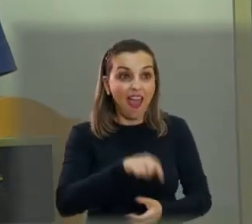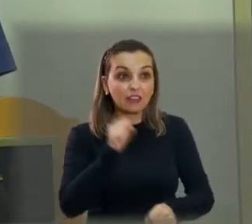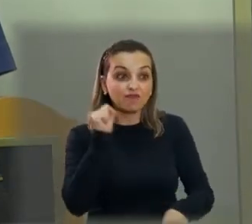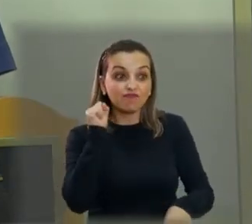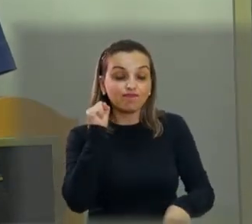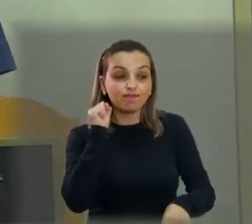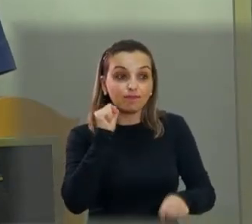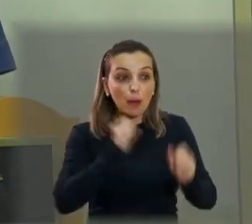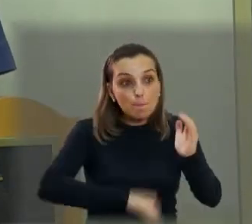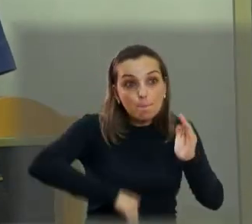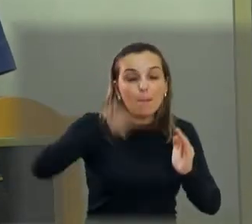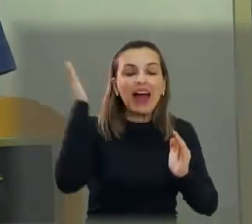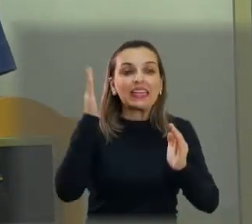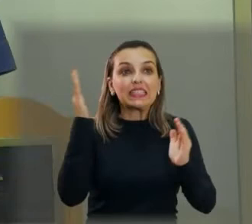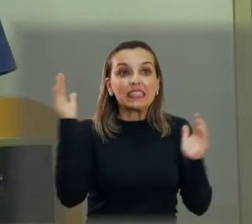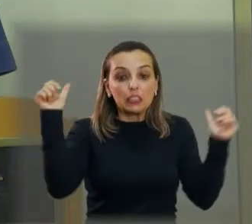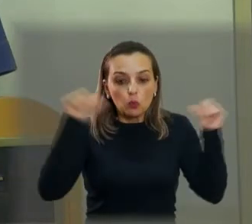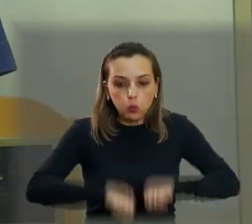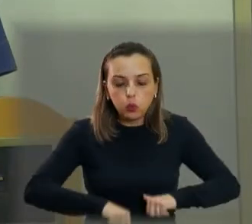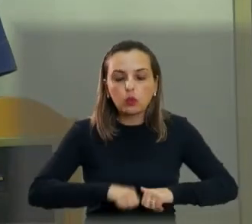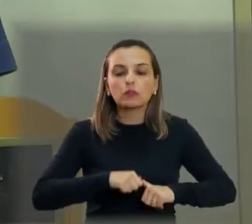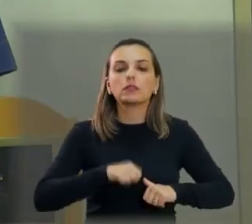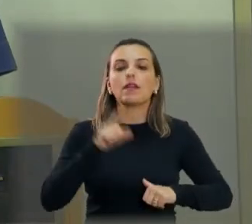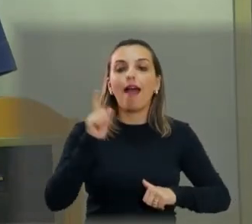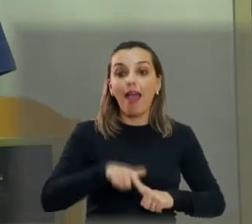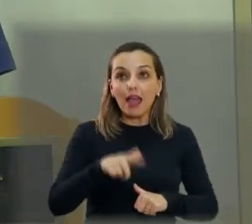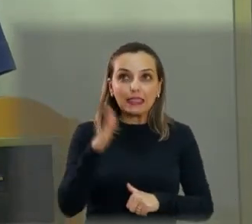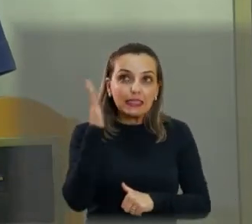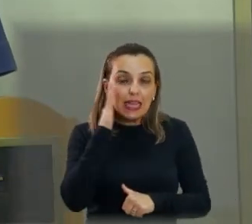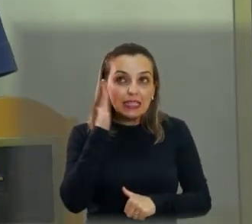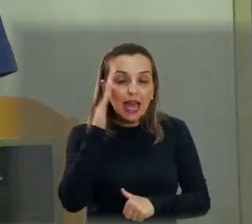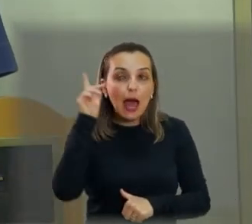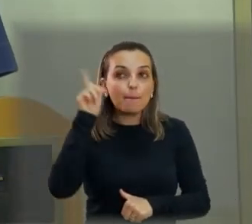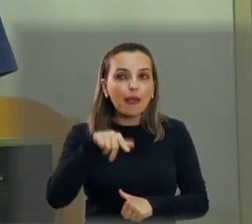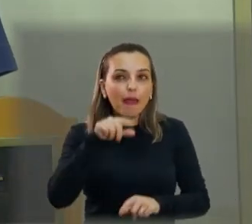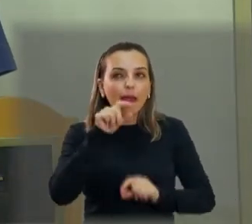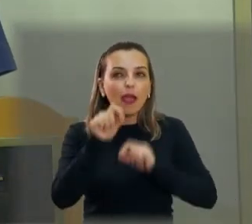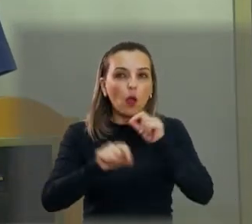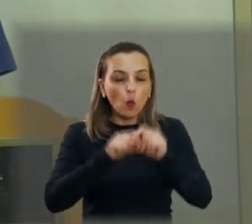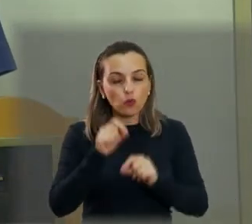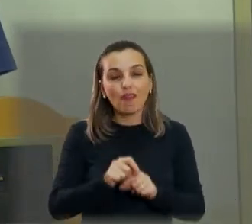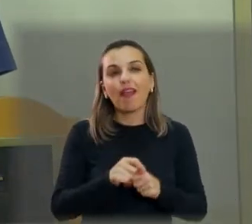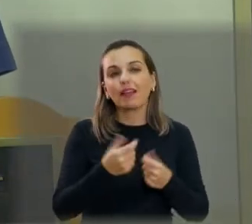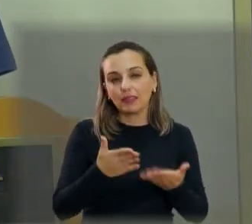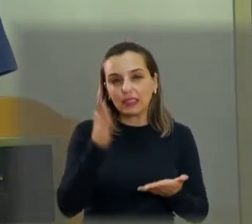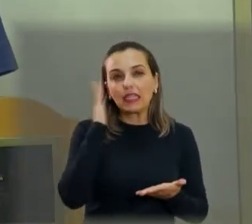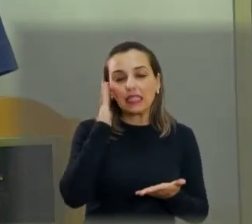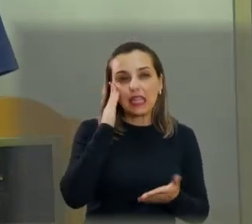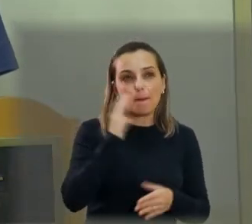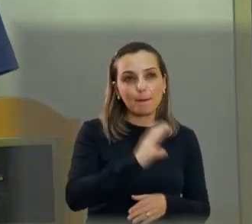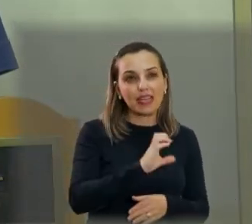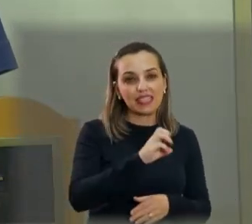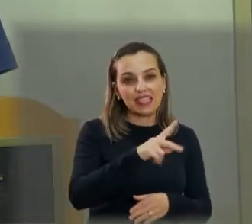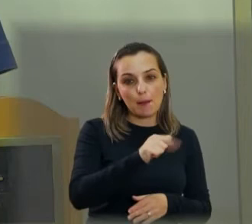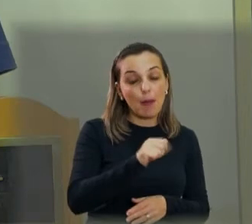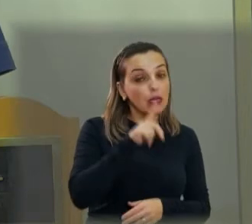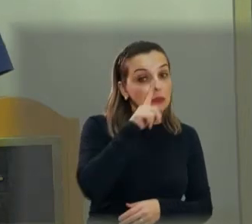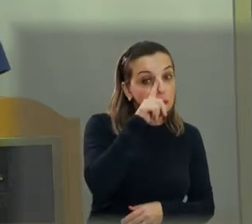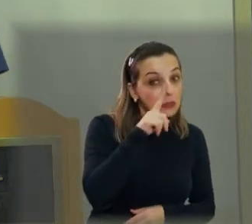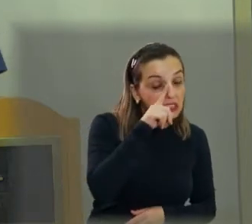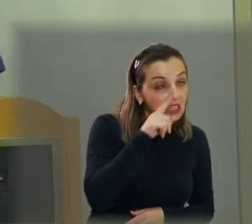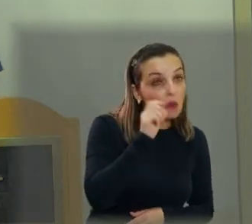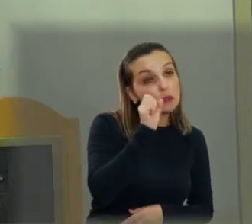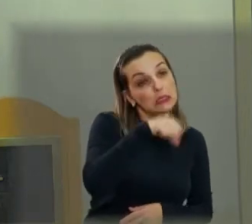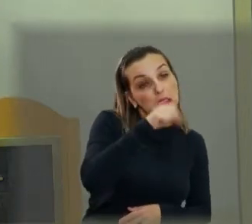ou não? Nós temos alguns sinais que nos fizeram acreditar que sim, outros sinais que nos fizeram acreditar que